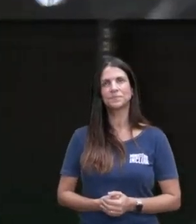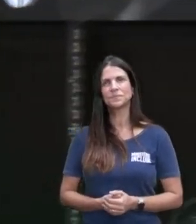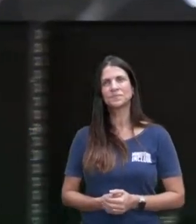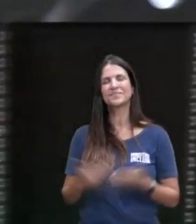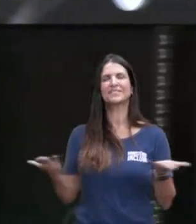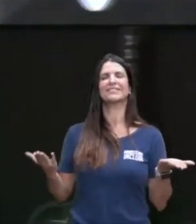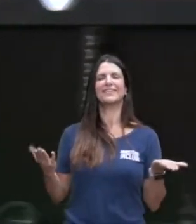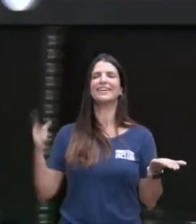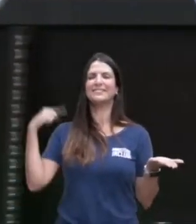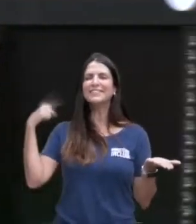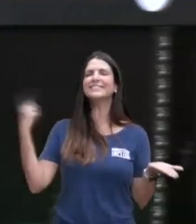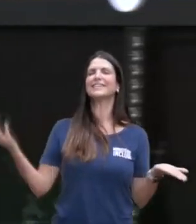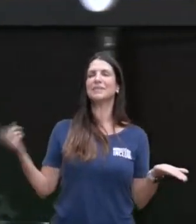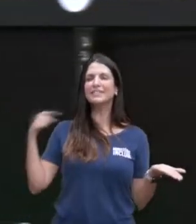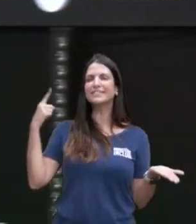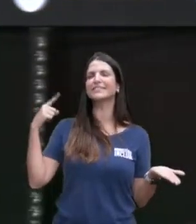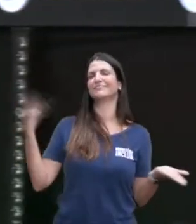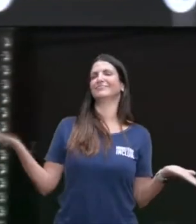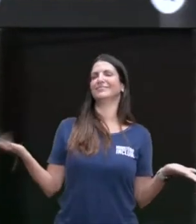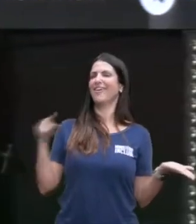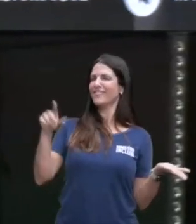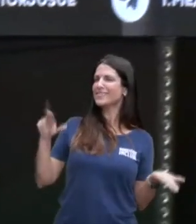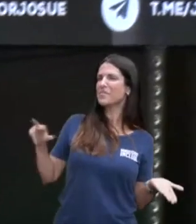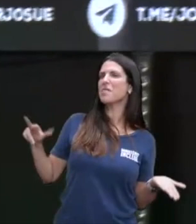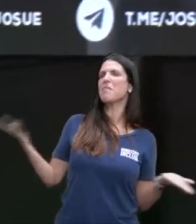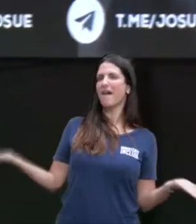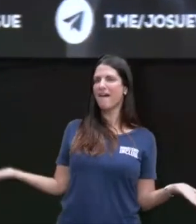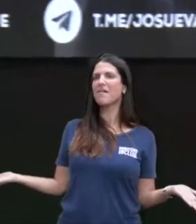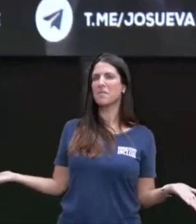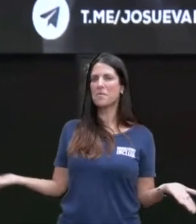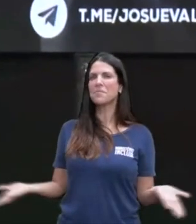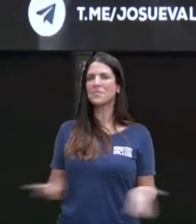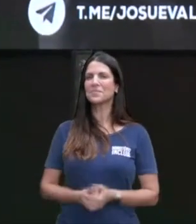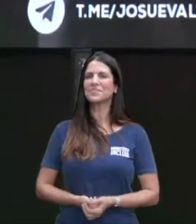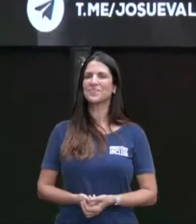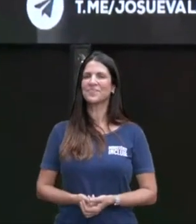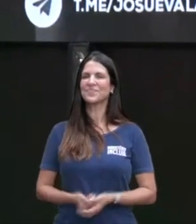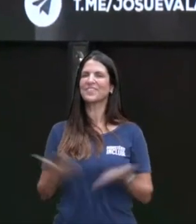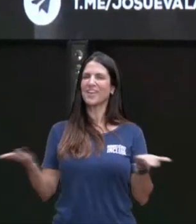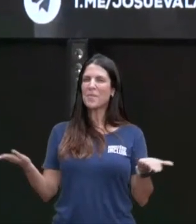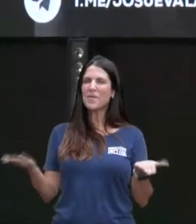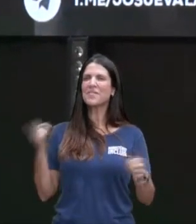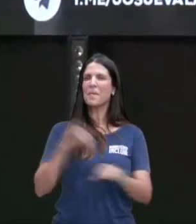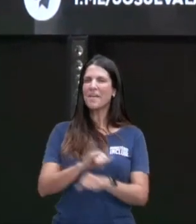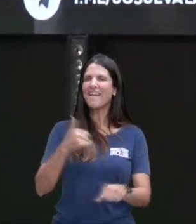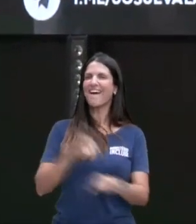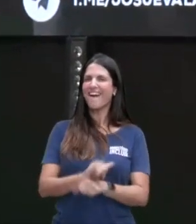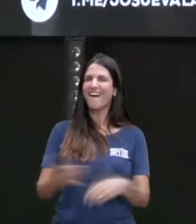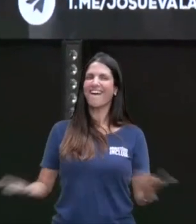tô maluco rapaz Você é meu irmão que me passar para trás você quer me enganar